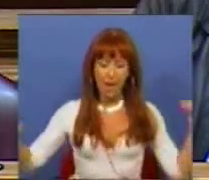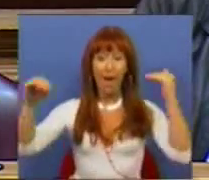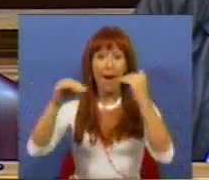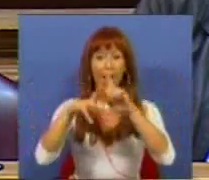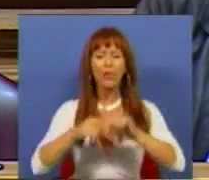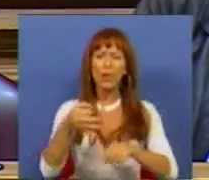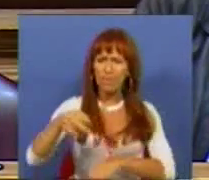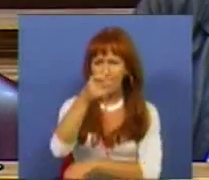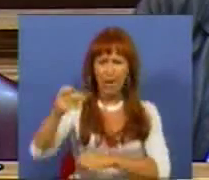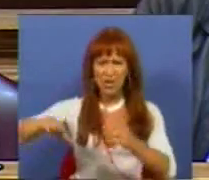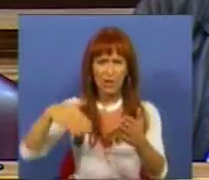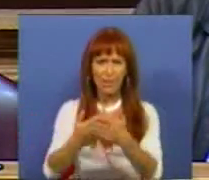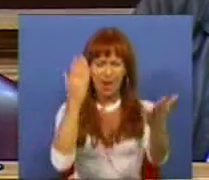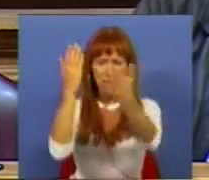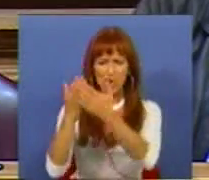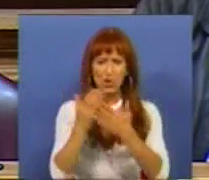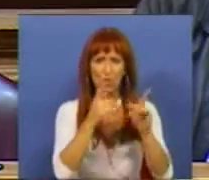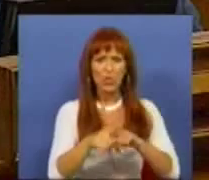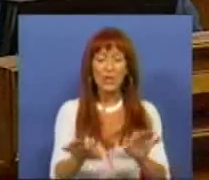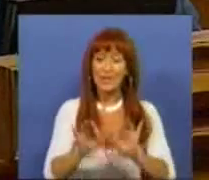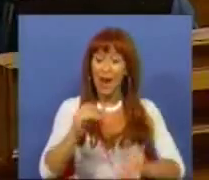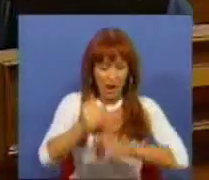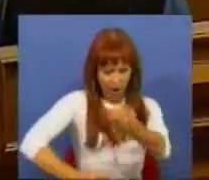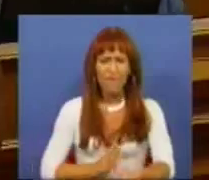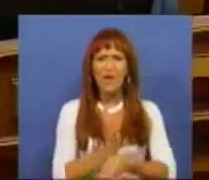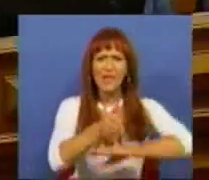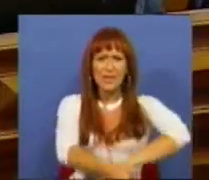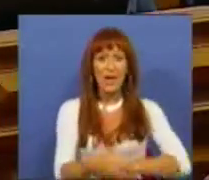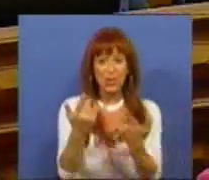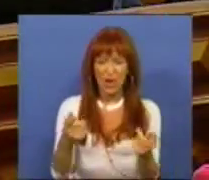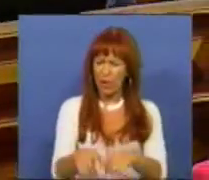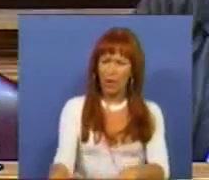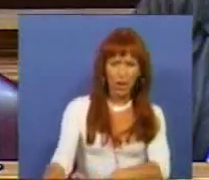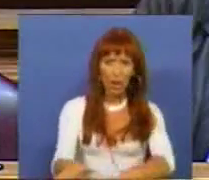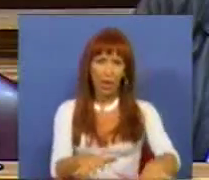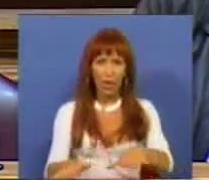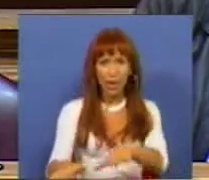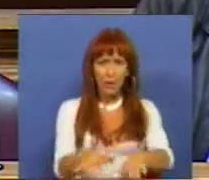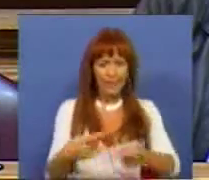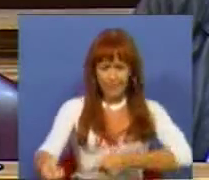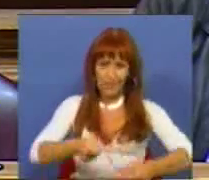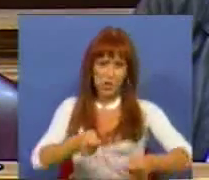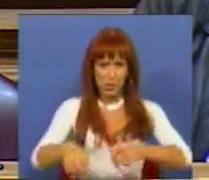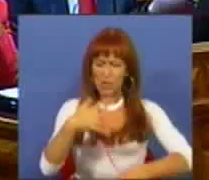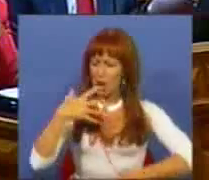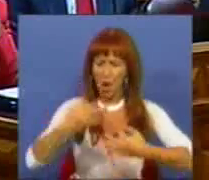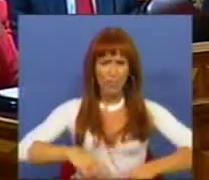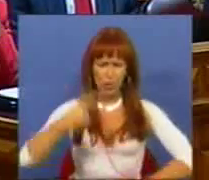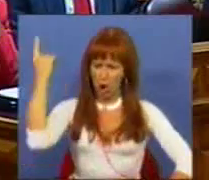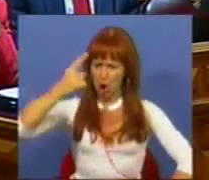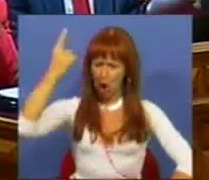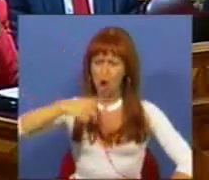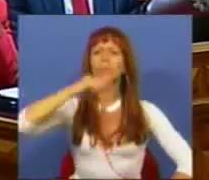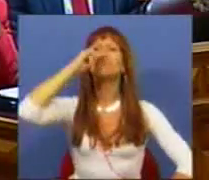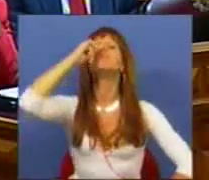altura de pacificar as escolas, de modo a avançarmos deste atoleiro em que a gestão absolutamente autoritária